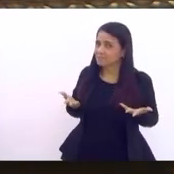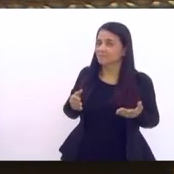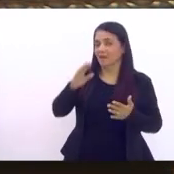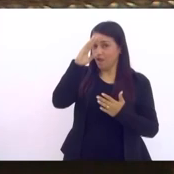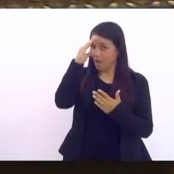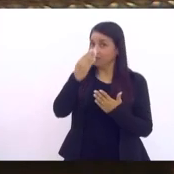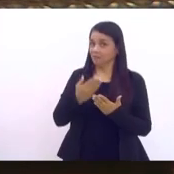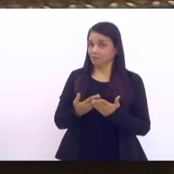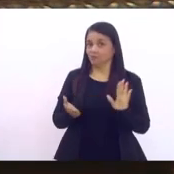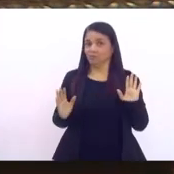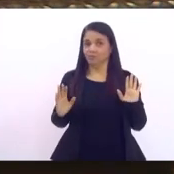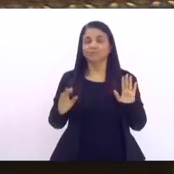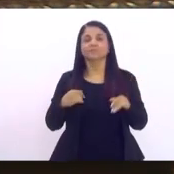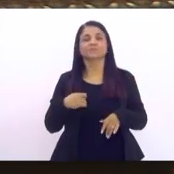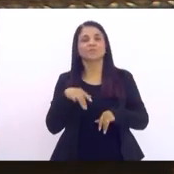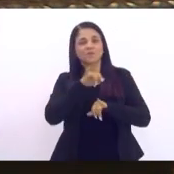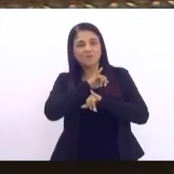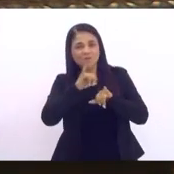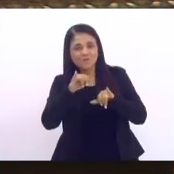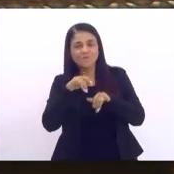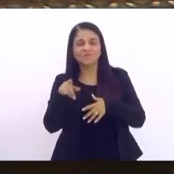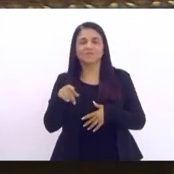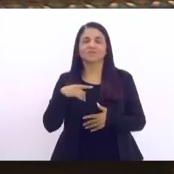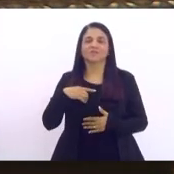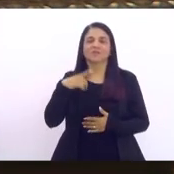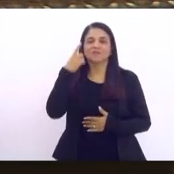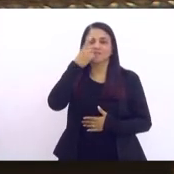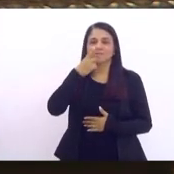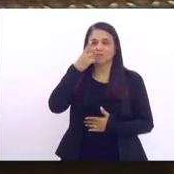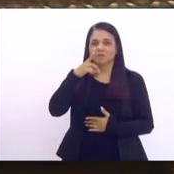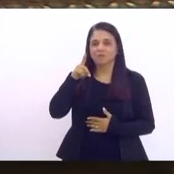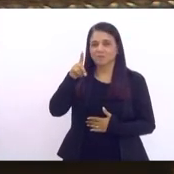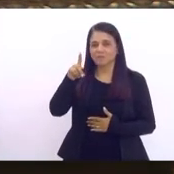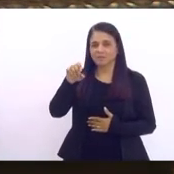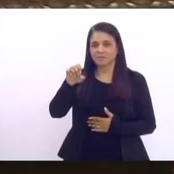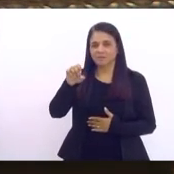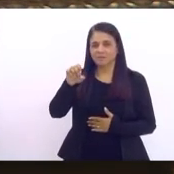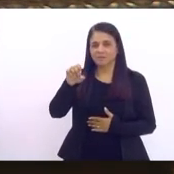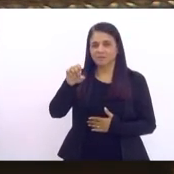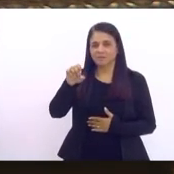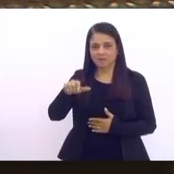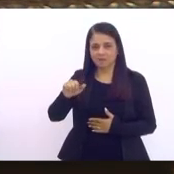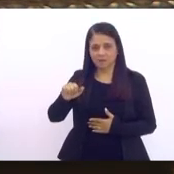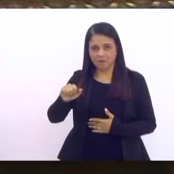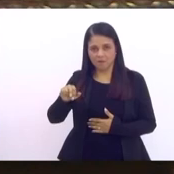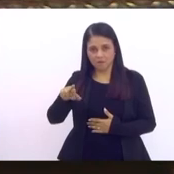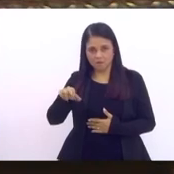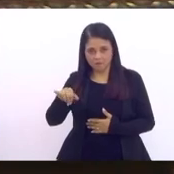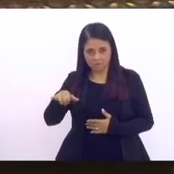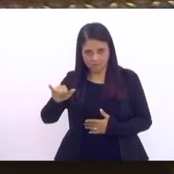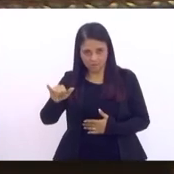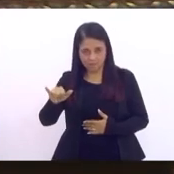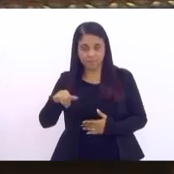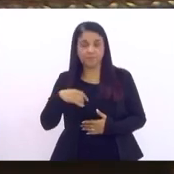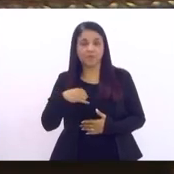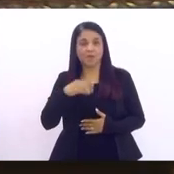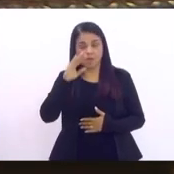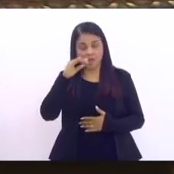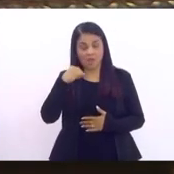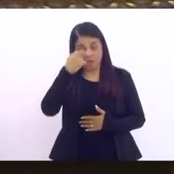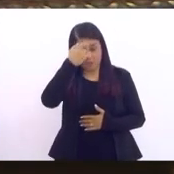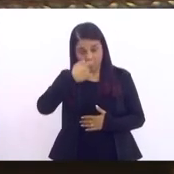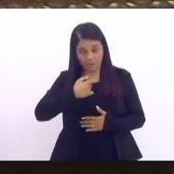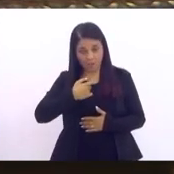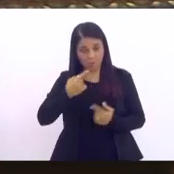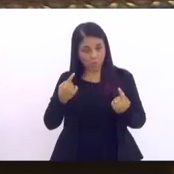Dauari que eu sou absolutamente contrário, Vossa Excelência sabe